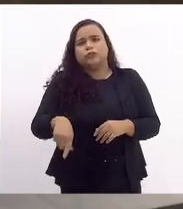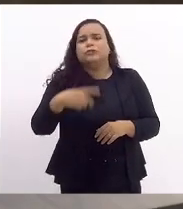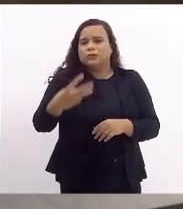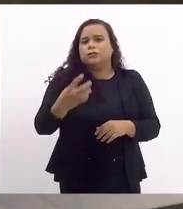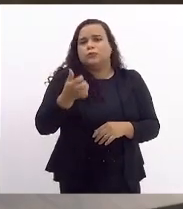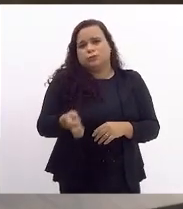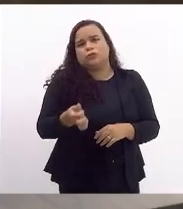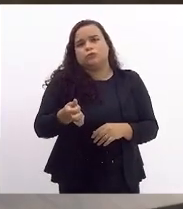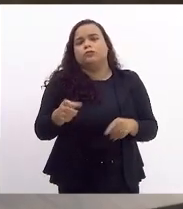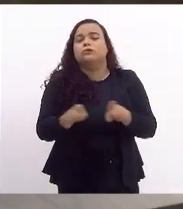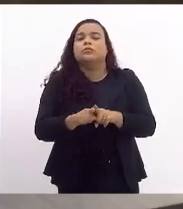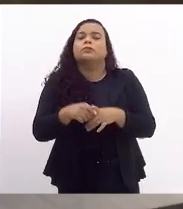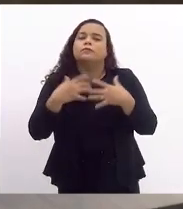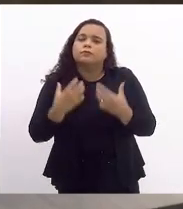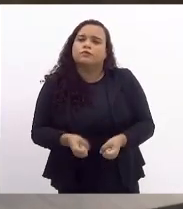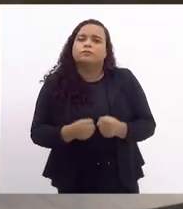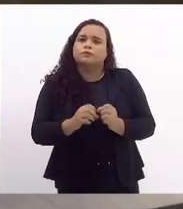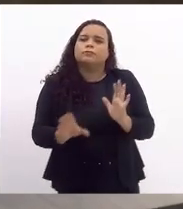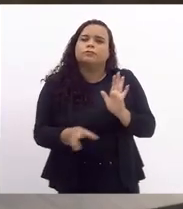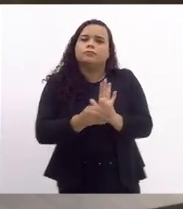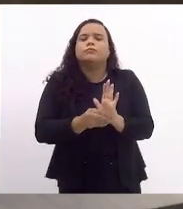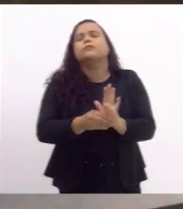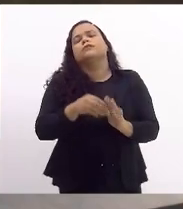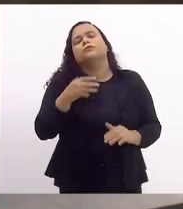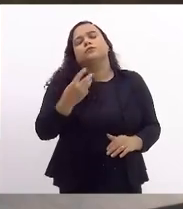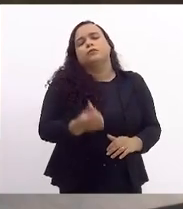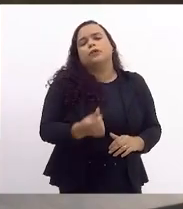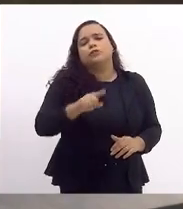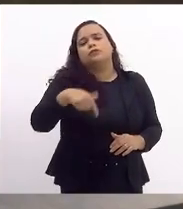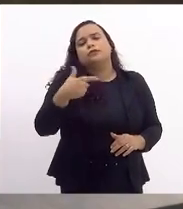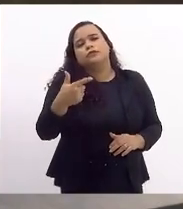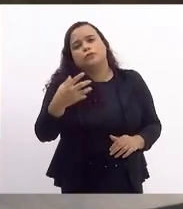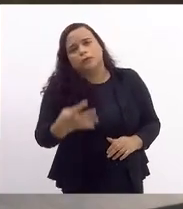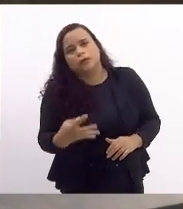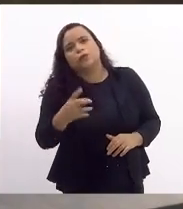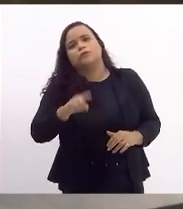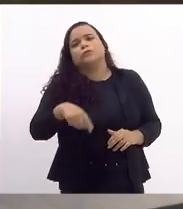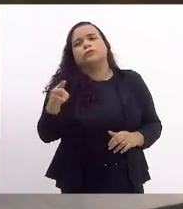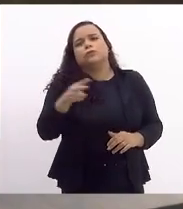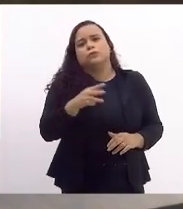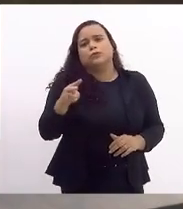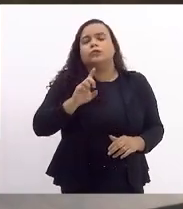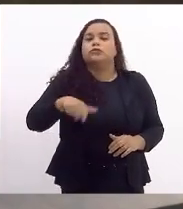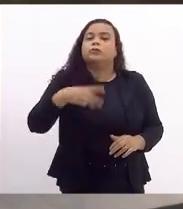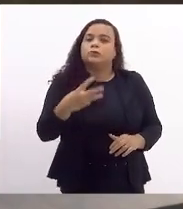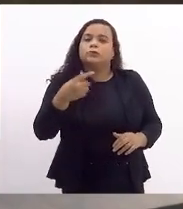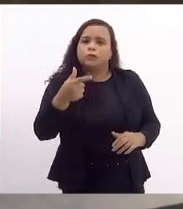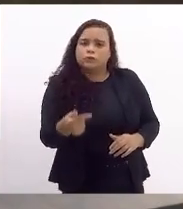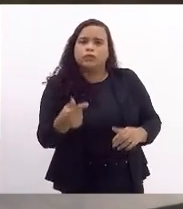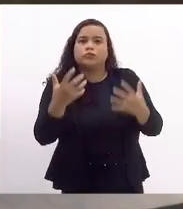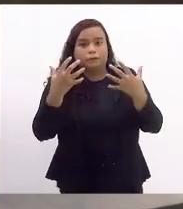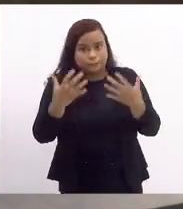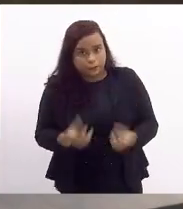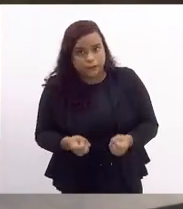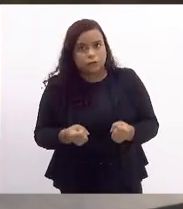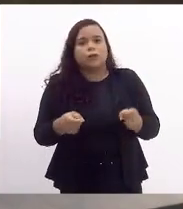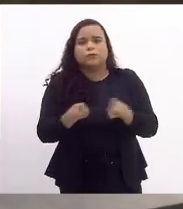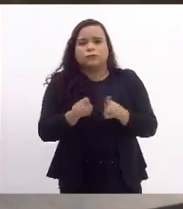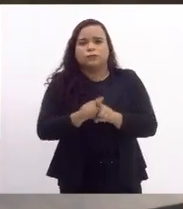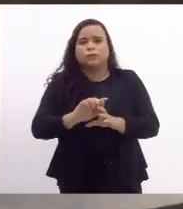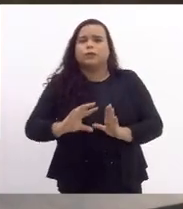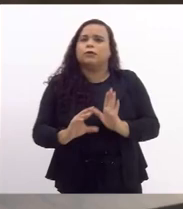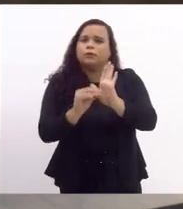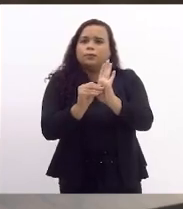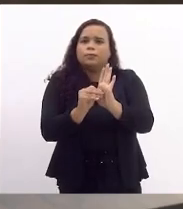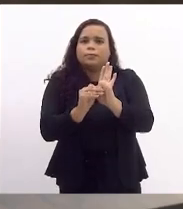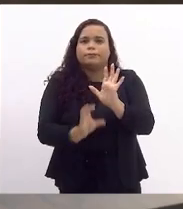consumindo aglutinativas emendas 3 24 33 e 37 favorável com subemenda curte nativas e menos 27